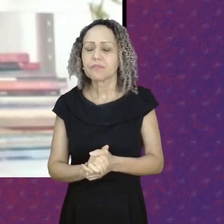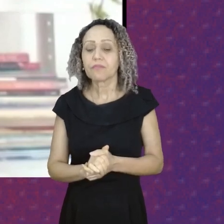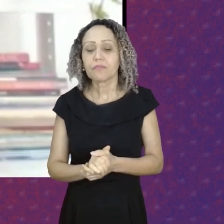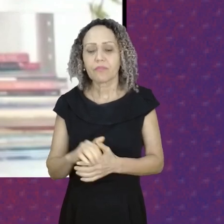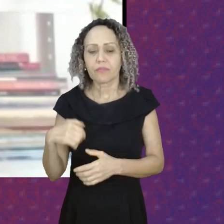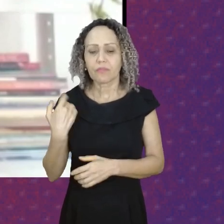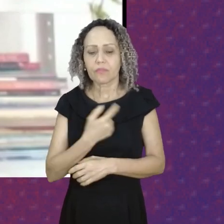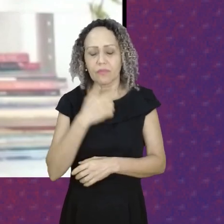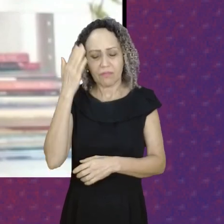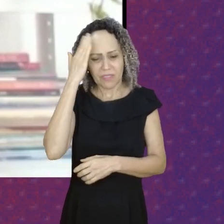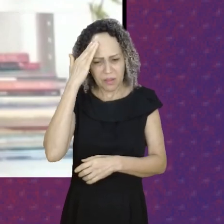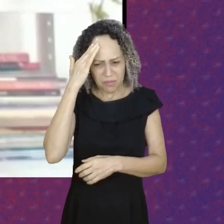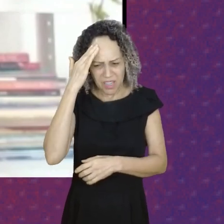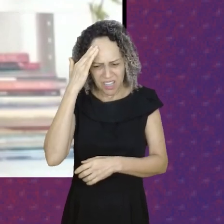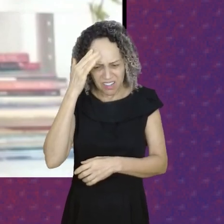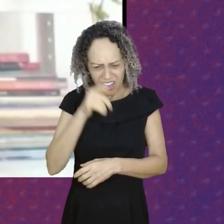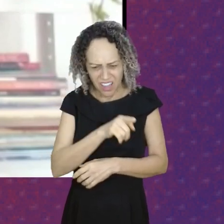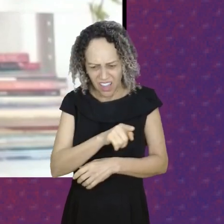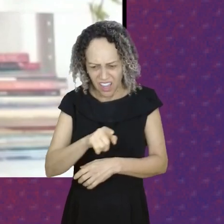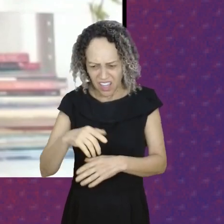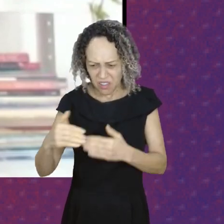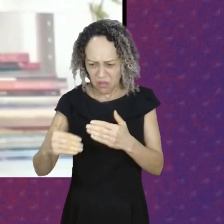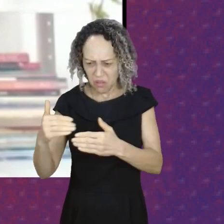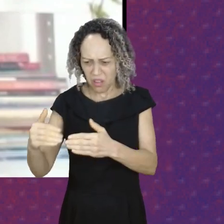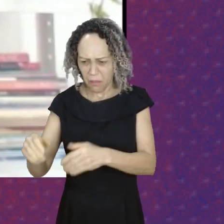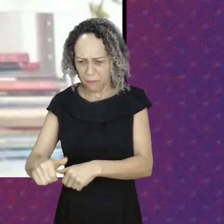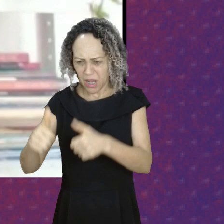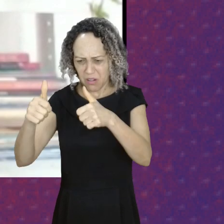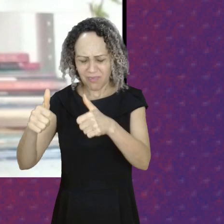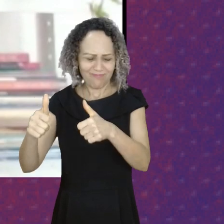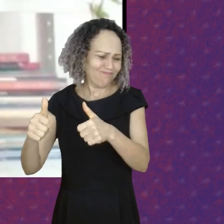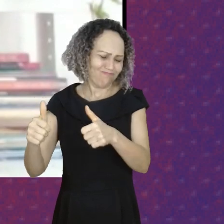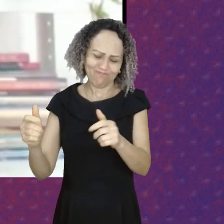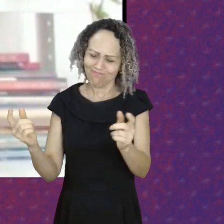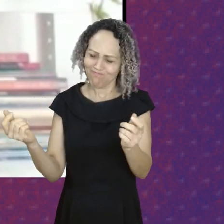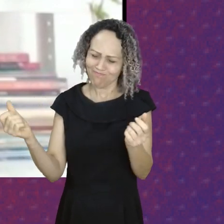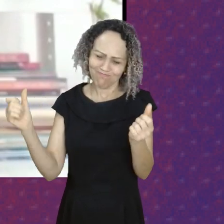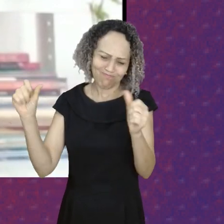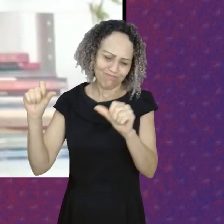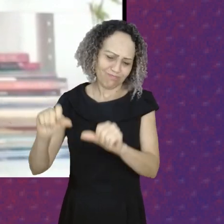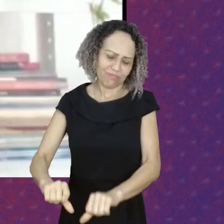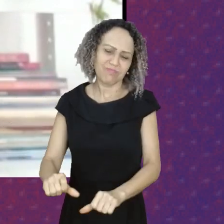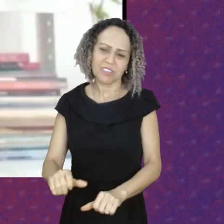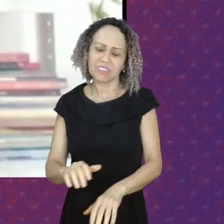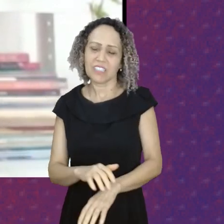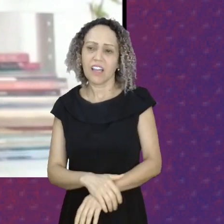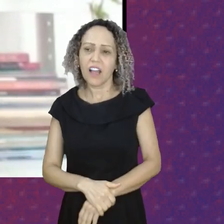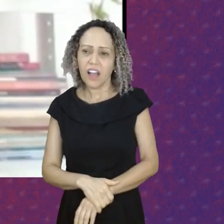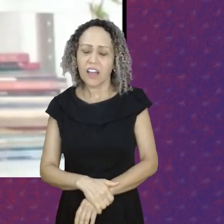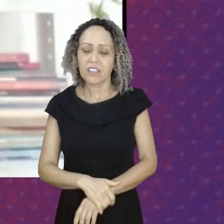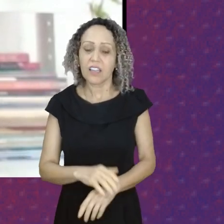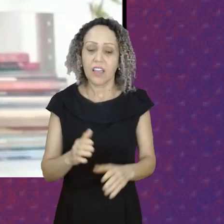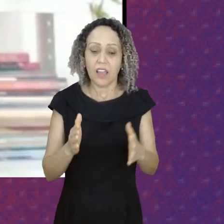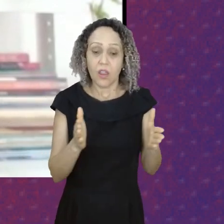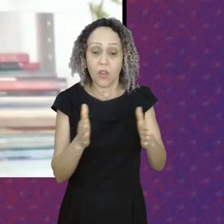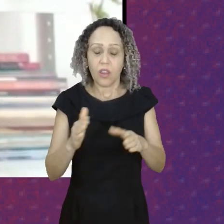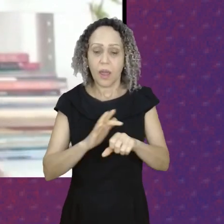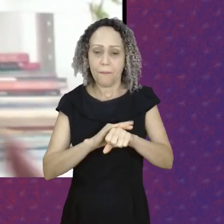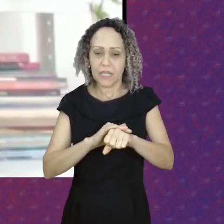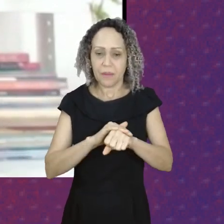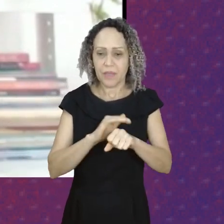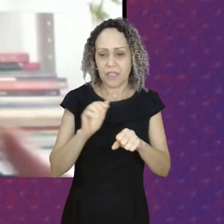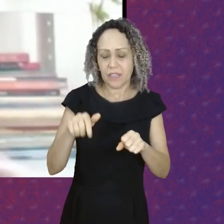não melhorou, pelo contrário, né, houve uma situação de agravamento na pandemia e agora,